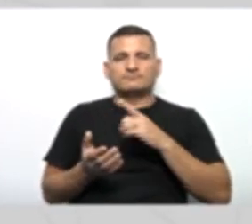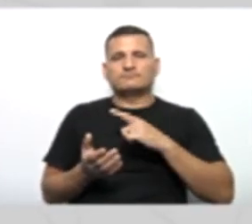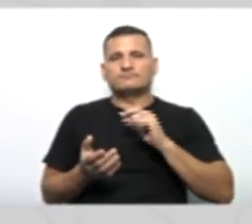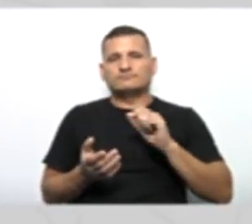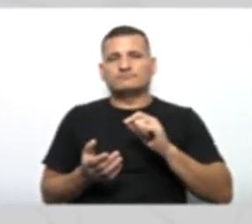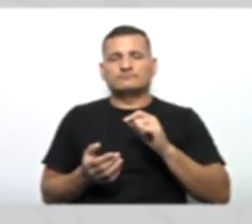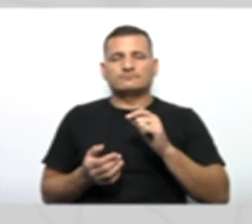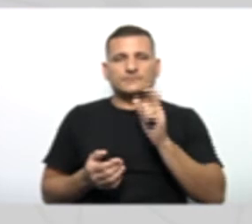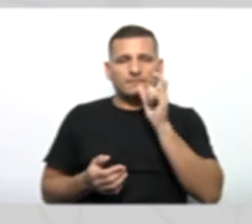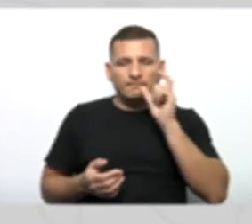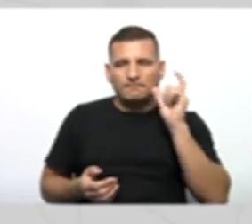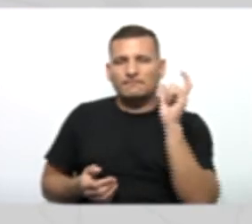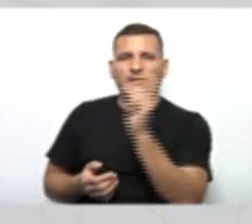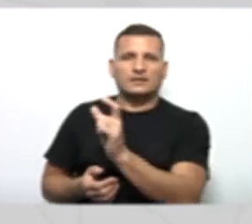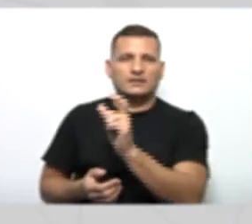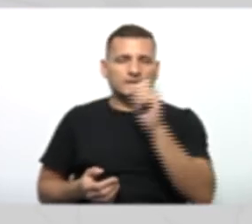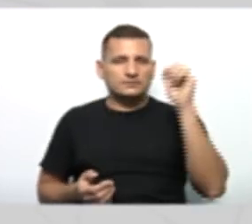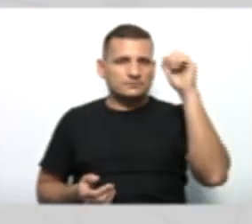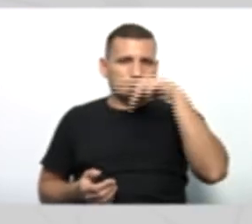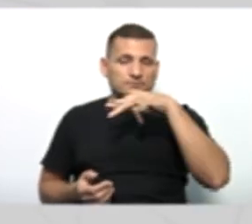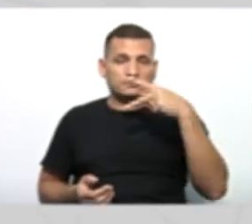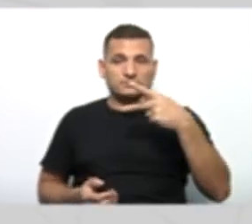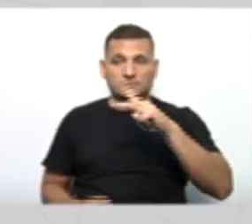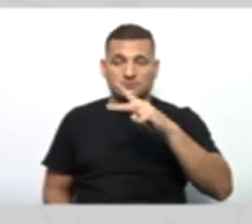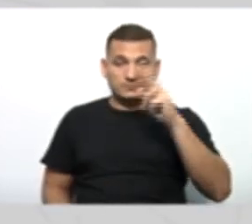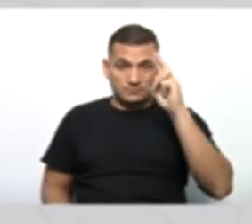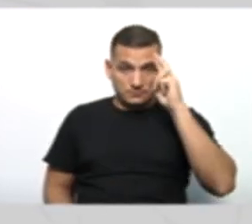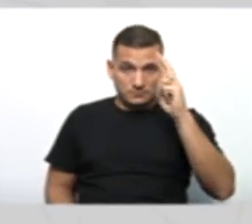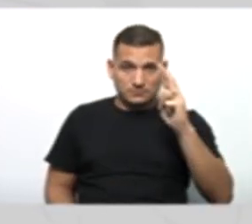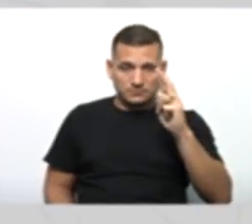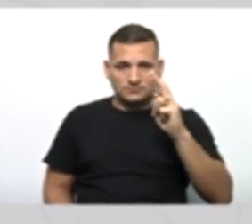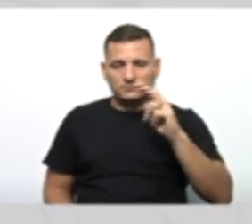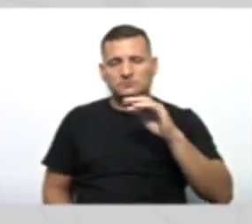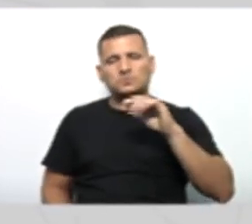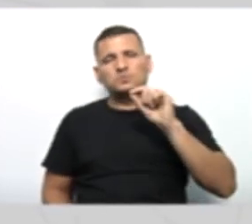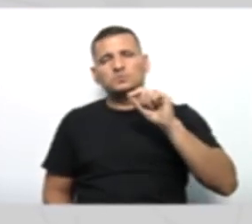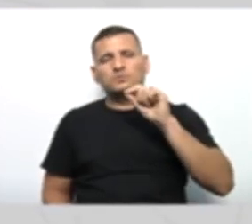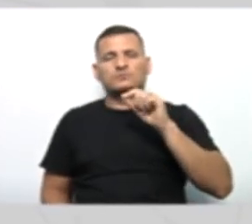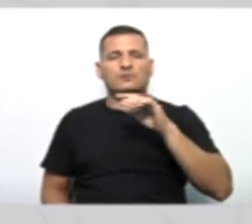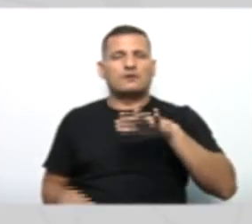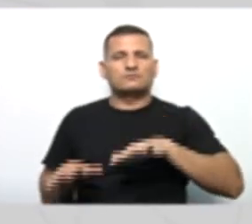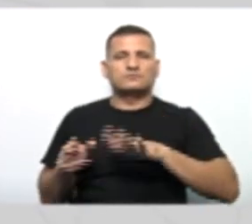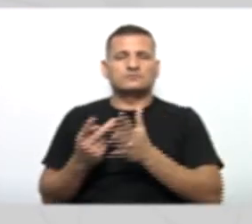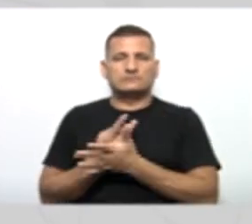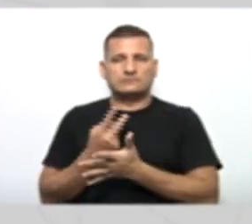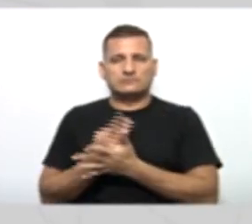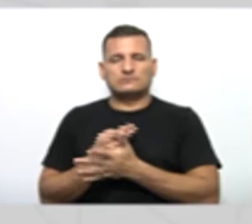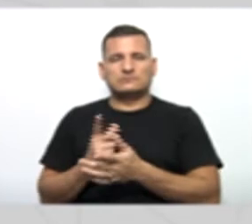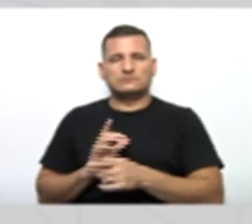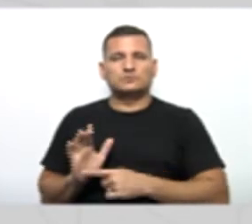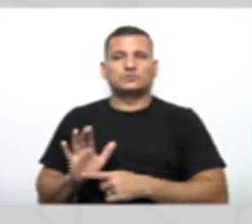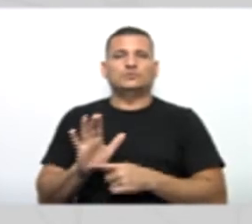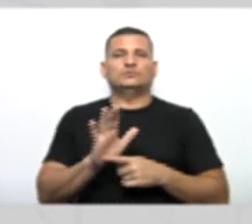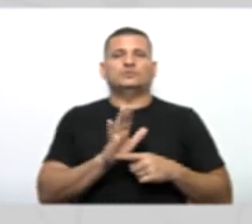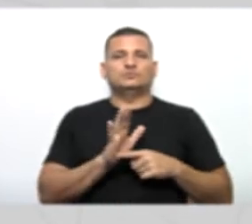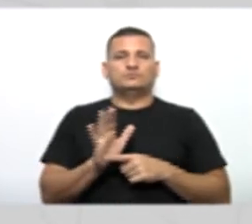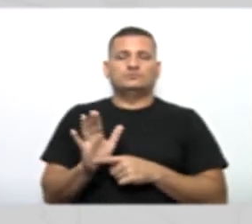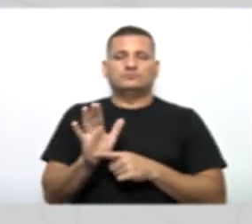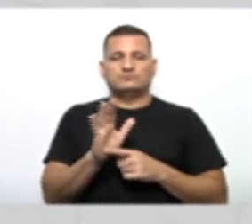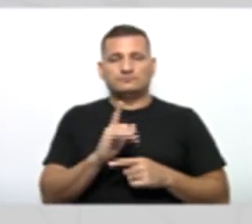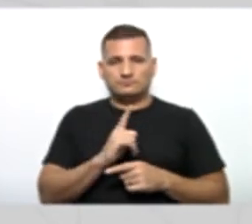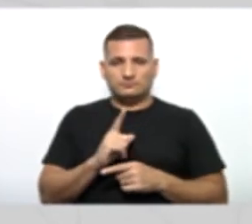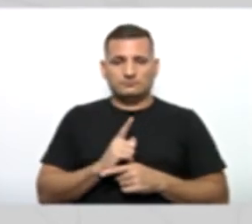agressões verbais por parte de seus chefes e circunstâncias em que erros são expostos diante de todos são algumas das